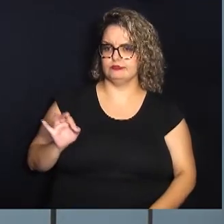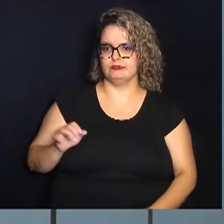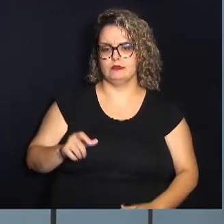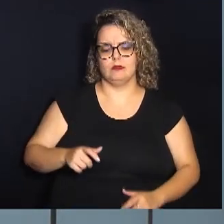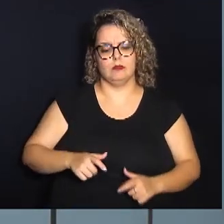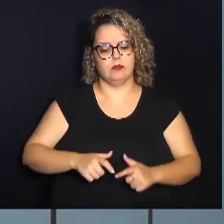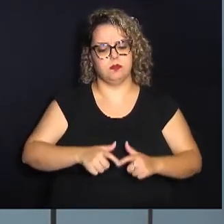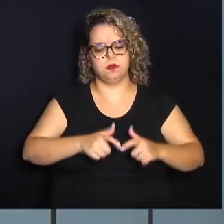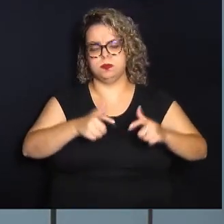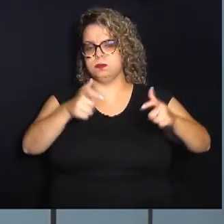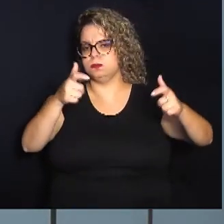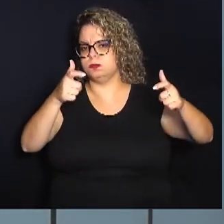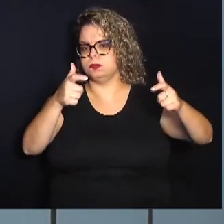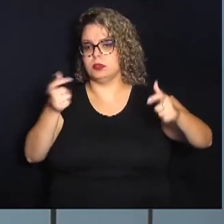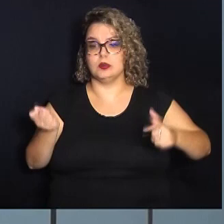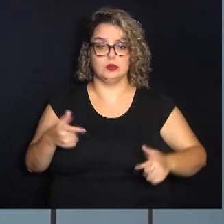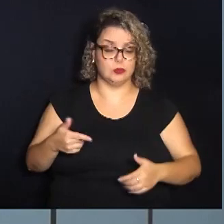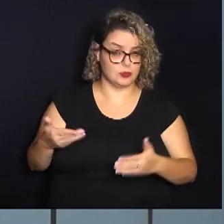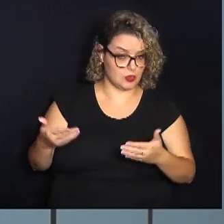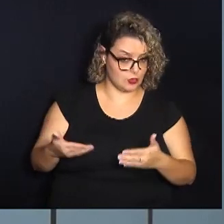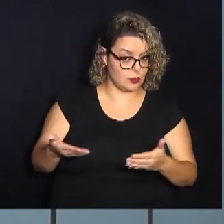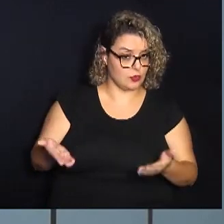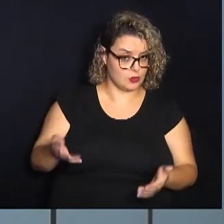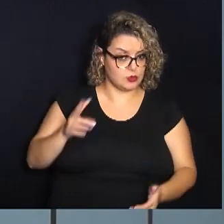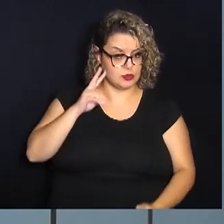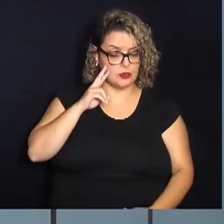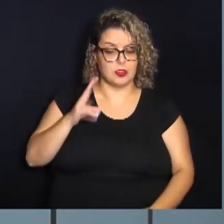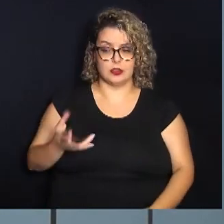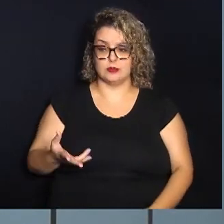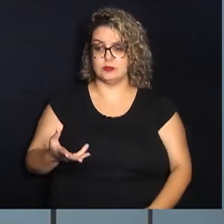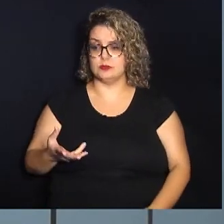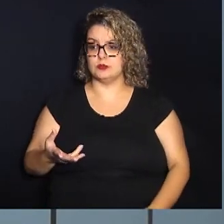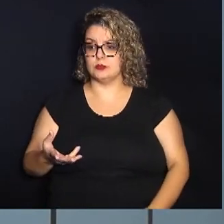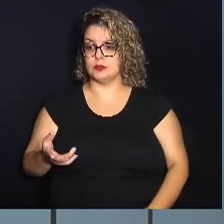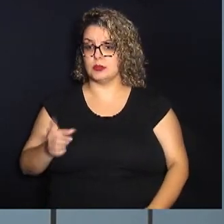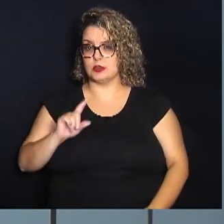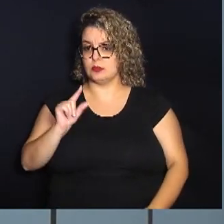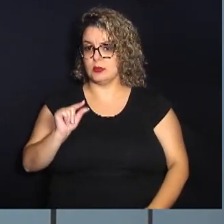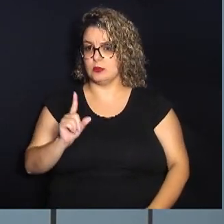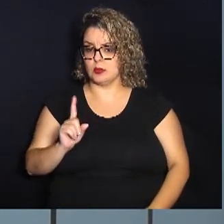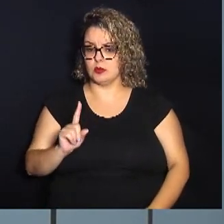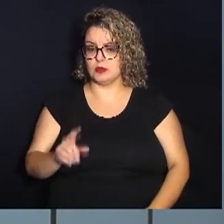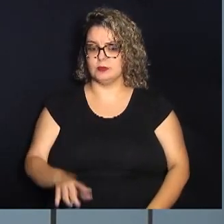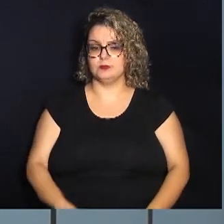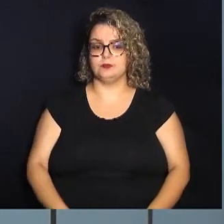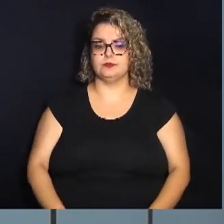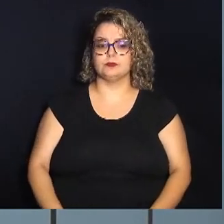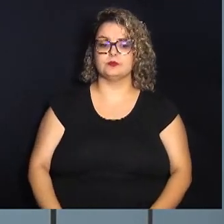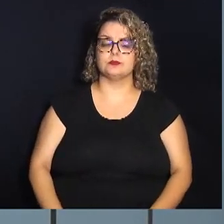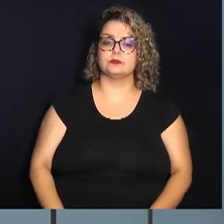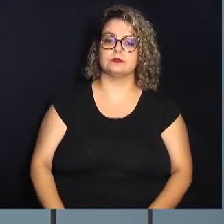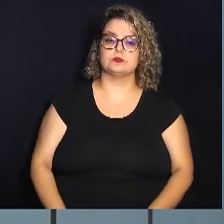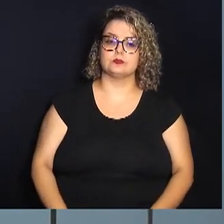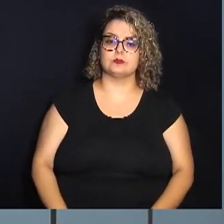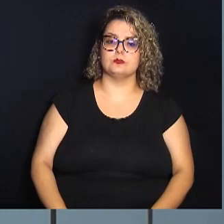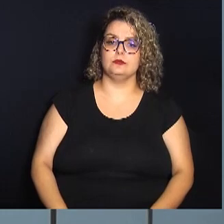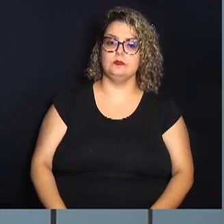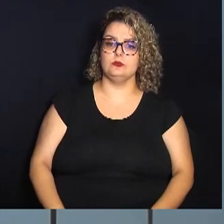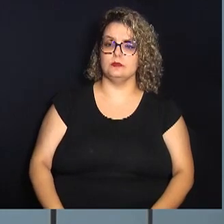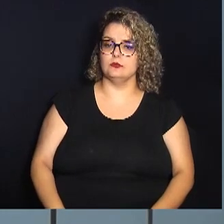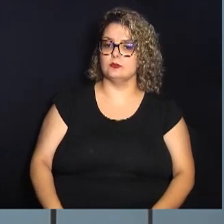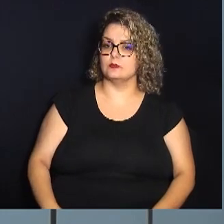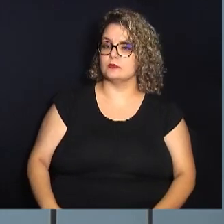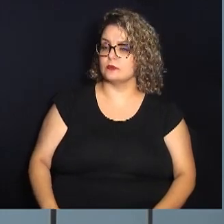muito mais elevado do que nós estamos vendo aí, que não é pouco não. O reconhecimento